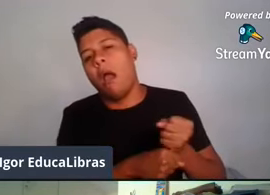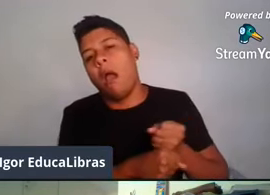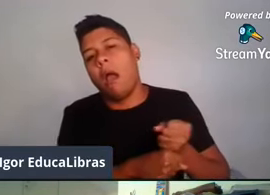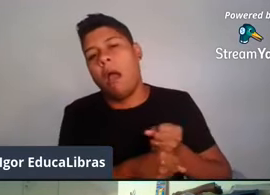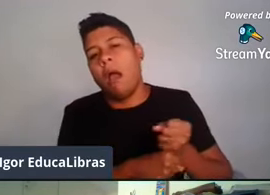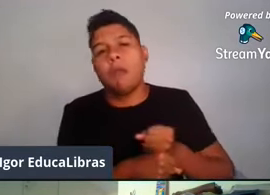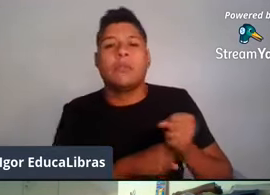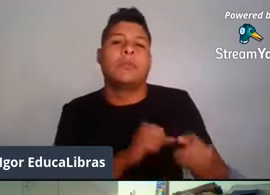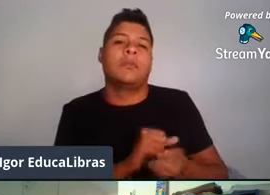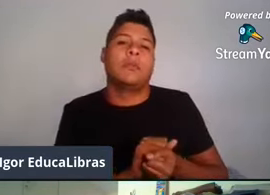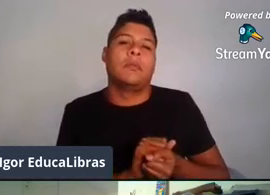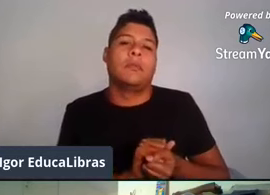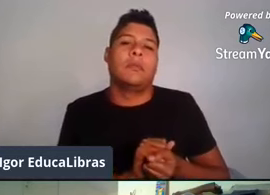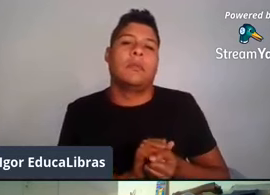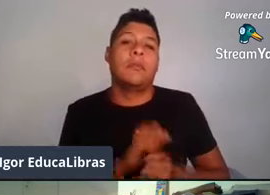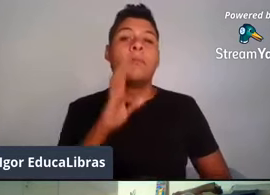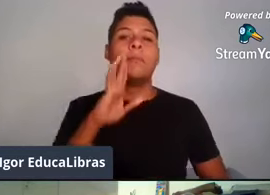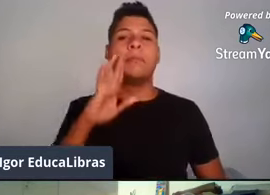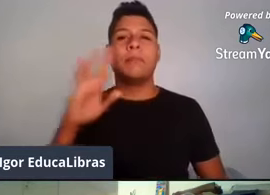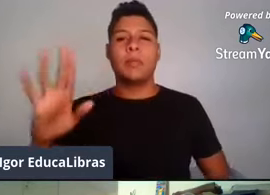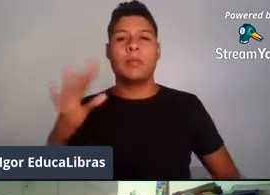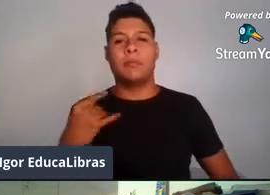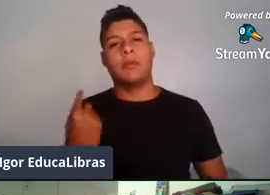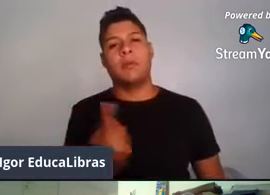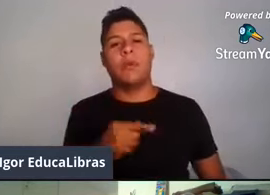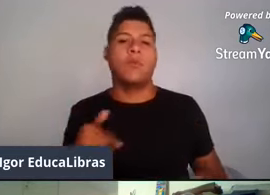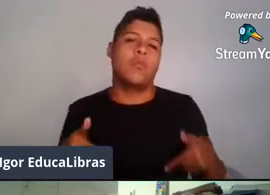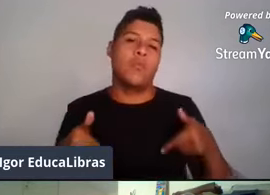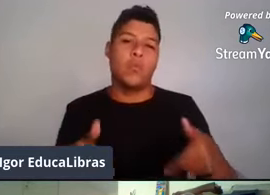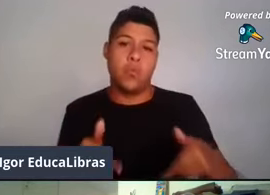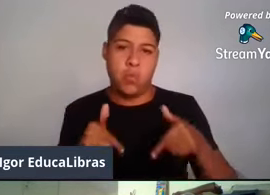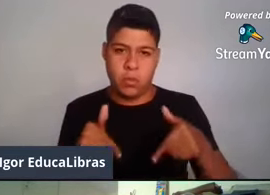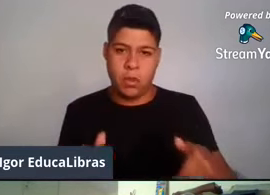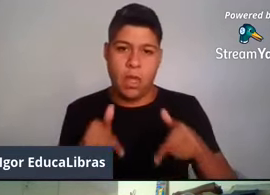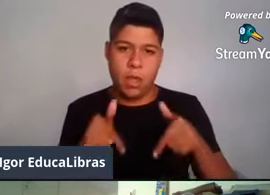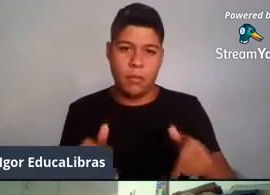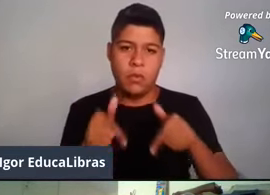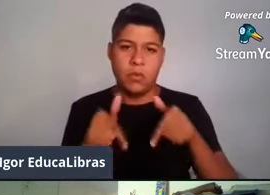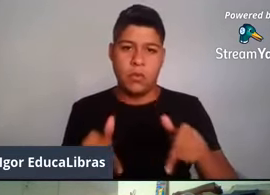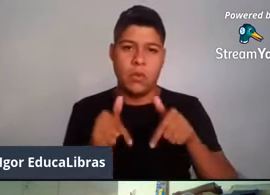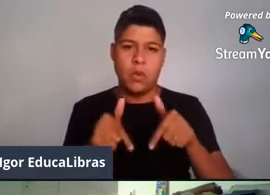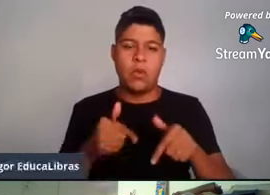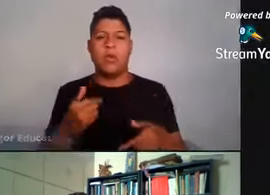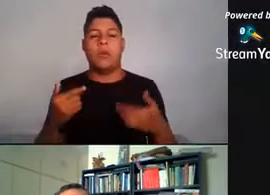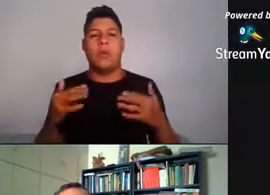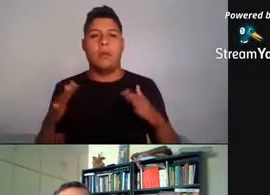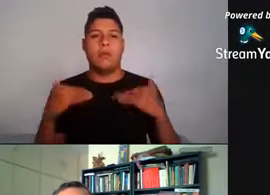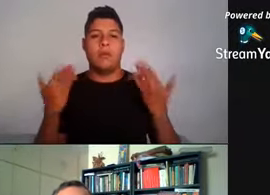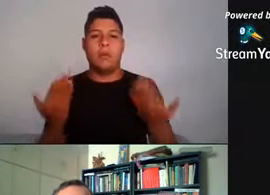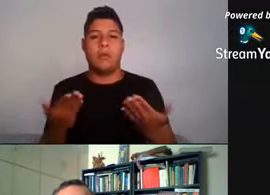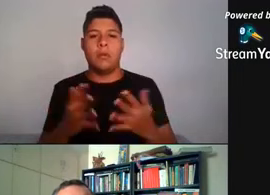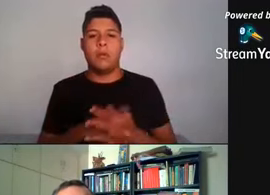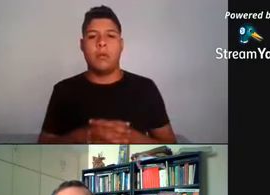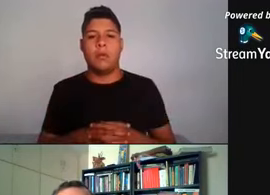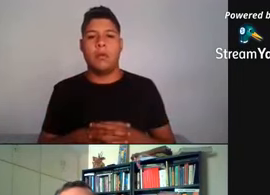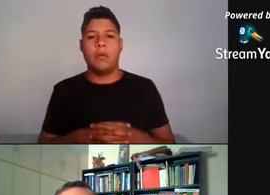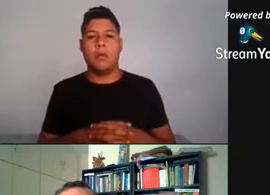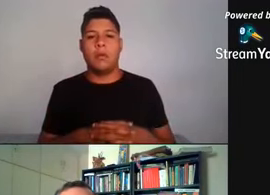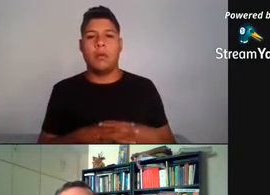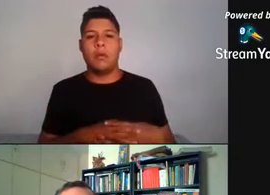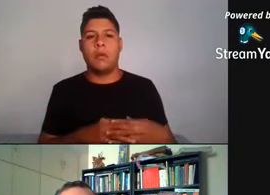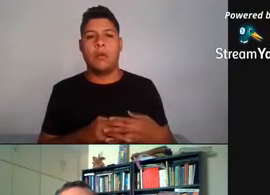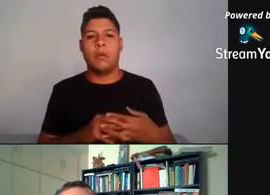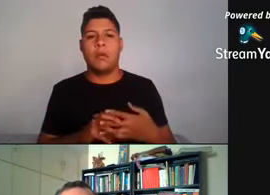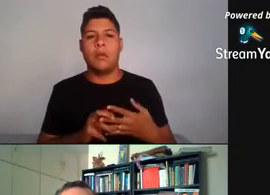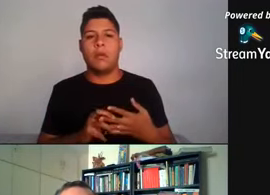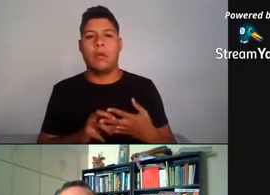sejam os pontos principais para nós lutarmos, né, para que mude. É comigo?